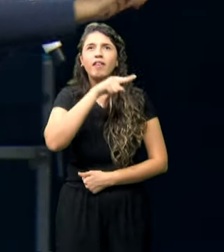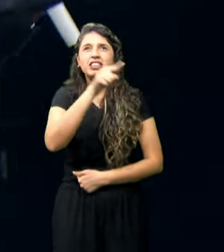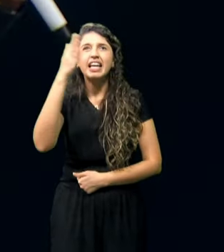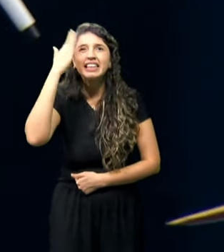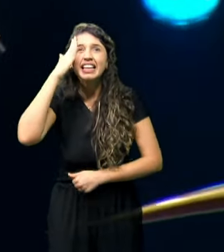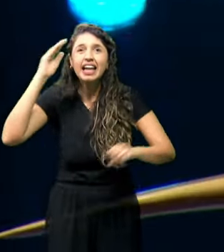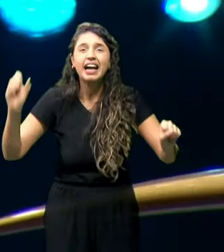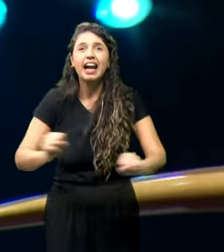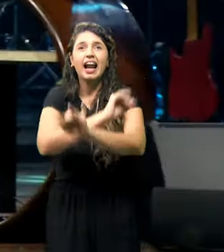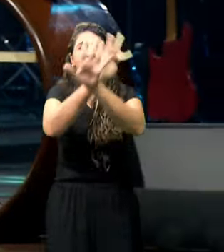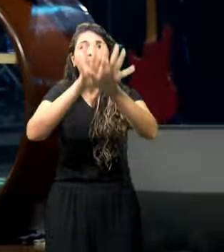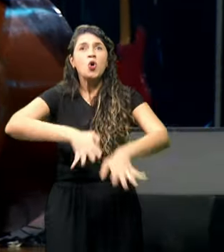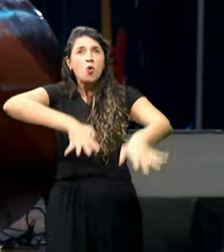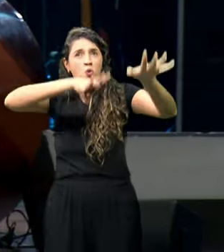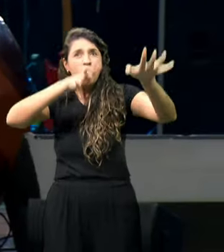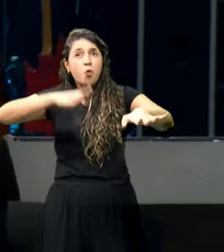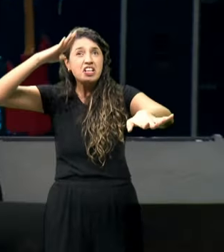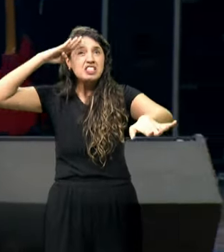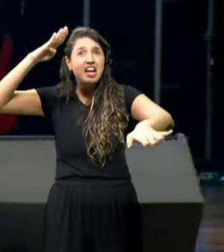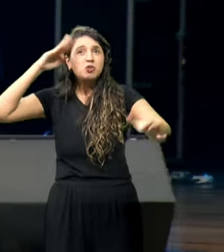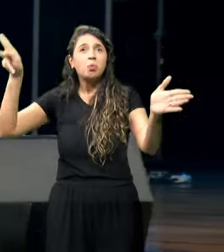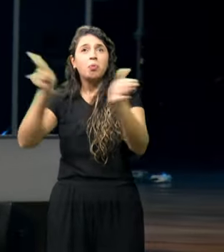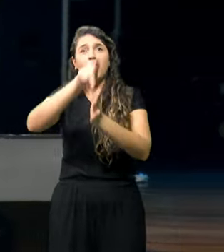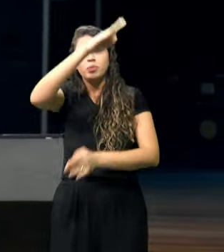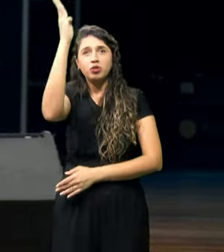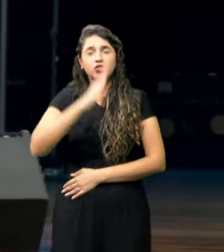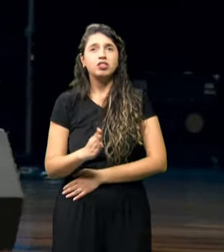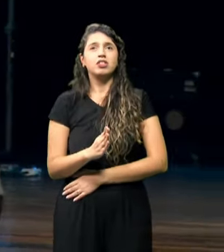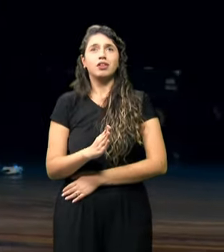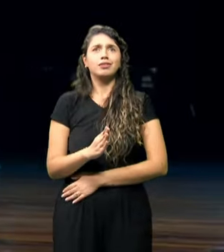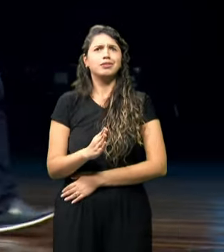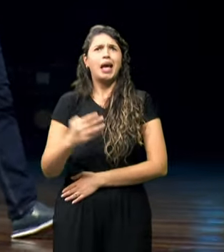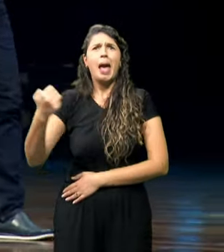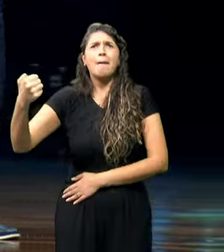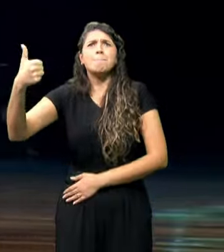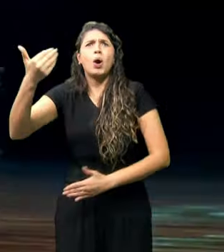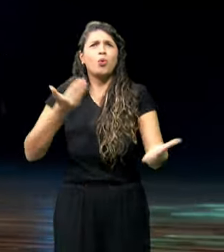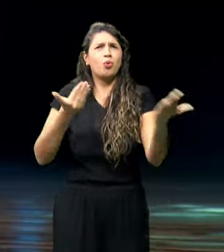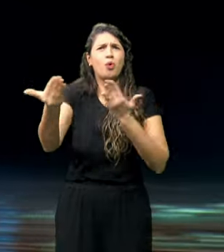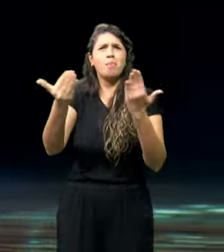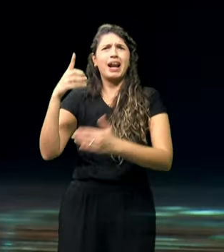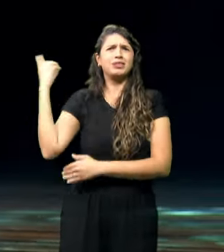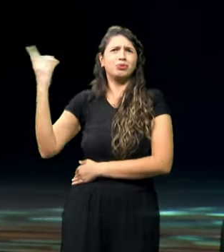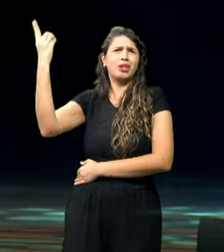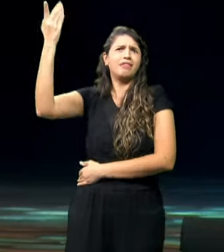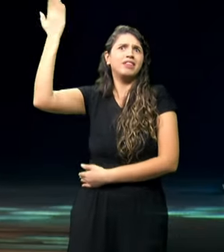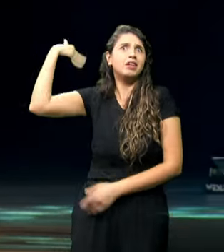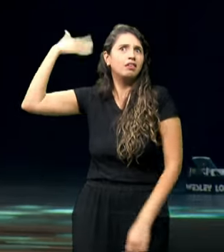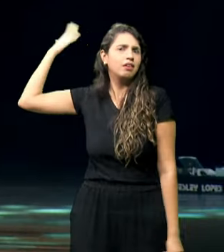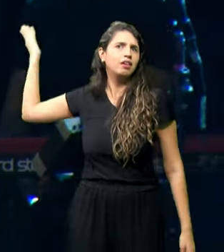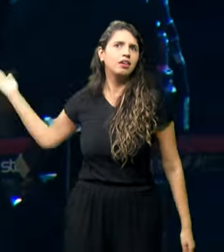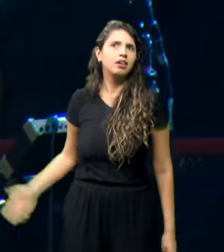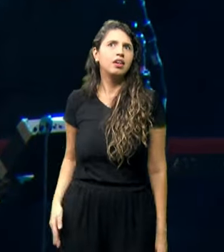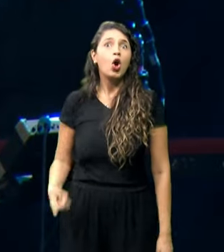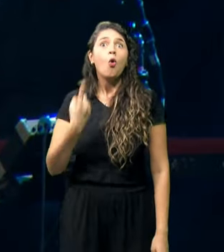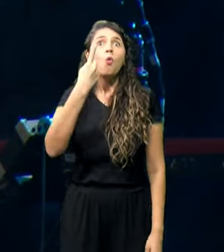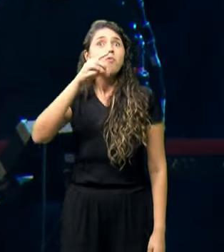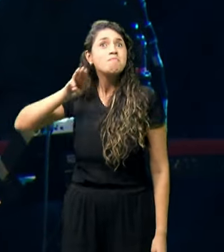marinha e aeronáutica, é pouco mais do que 300.000 homens. Há mais de 3.000 anos atrás, Davi tinha um exército de